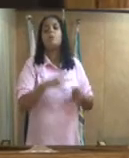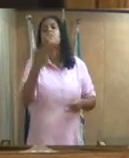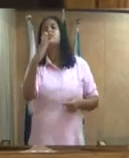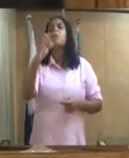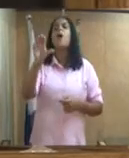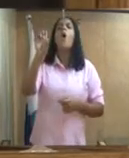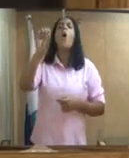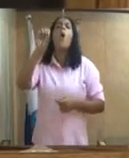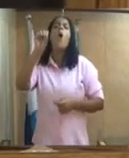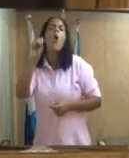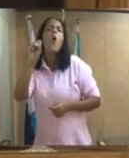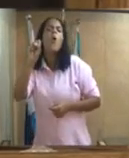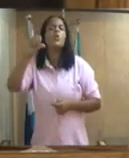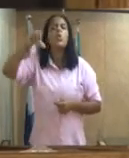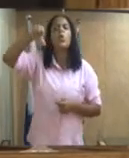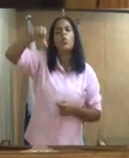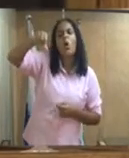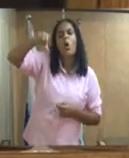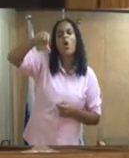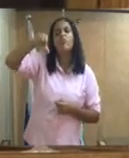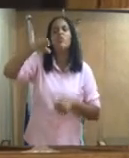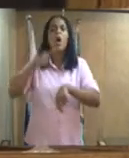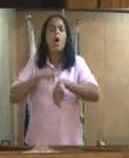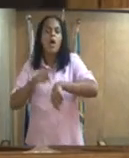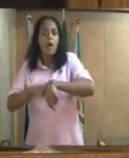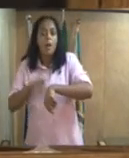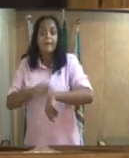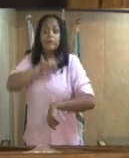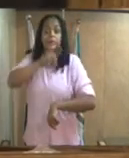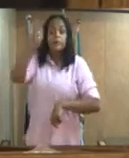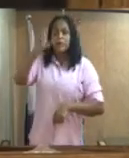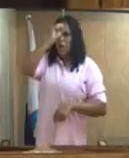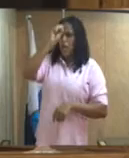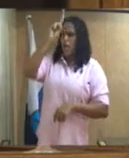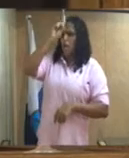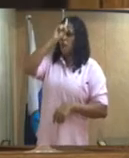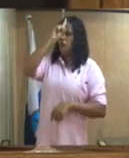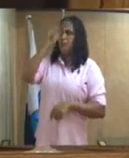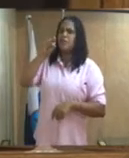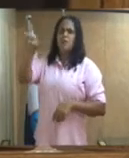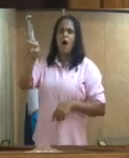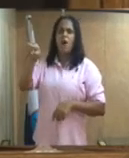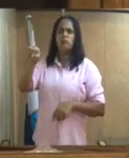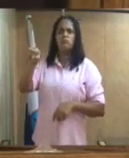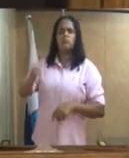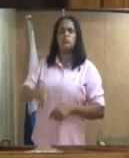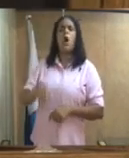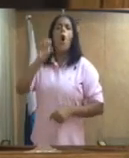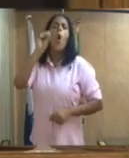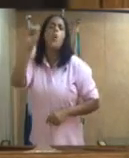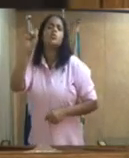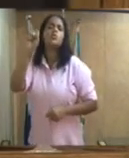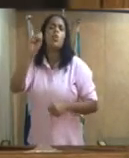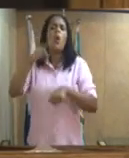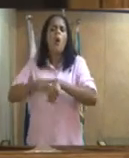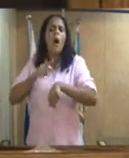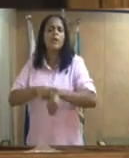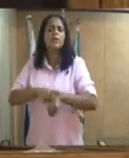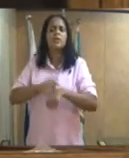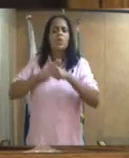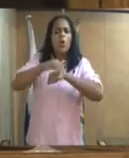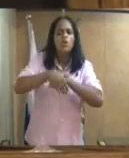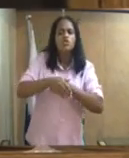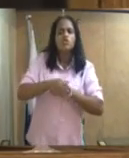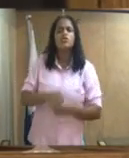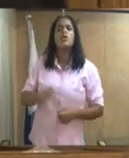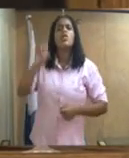9 horas, mas que tenha um atendimento digno 10 horas da noite, 8 horas da noite, 9 horas da